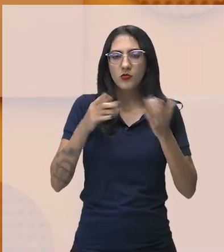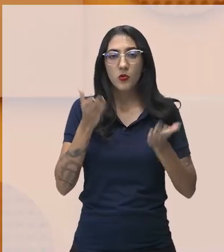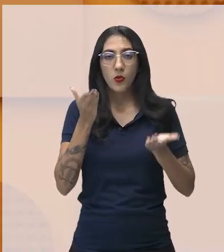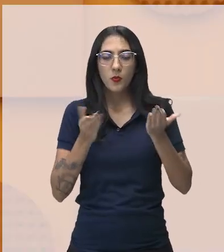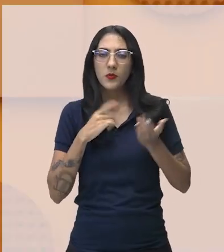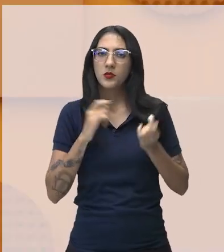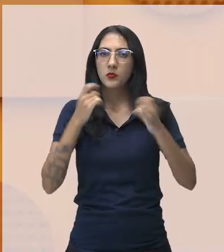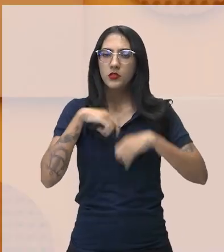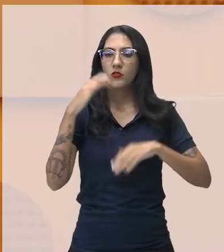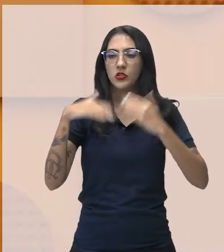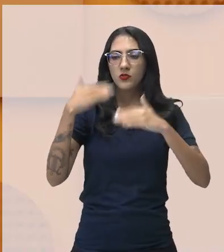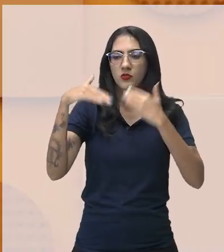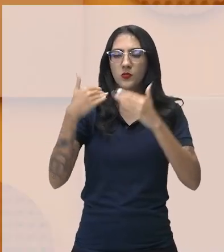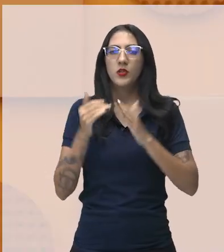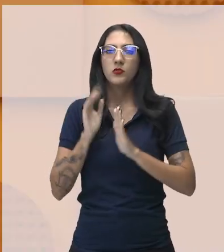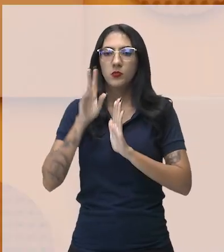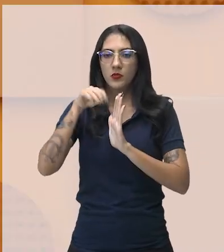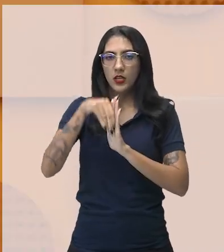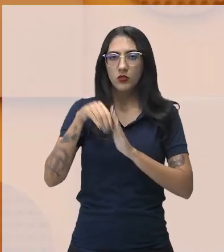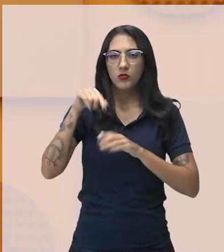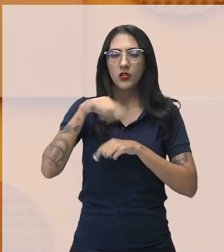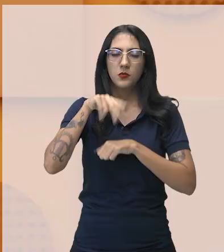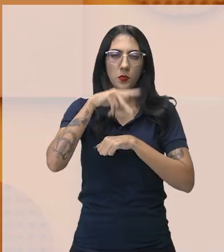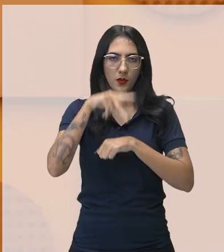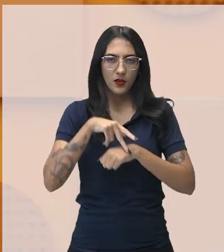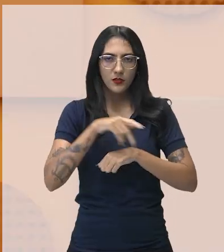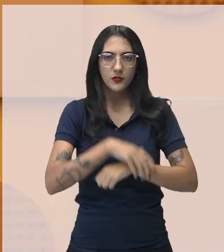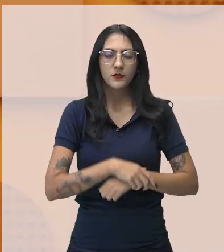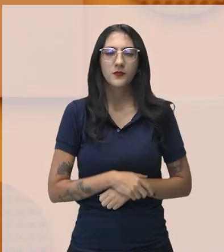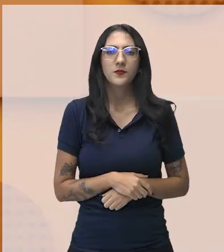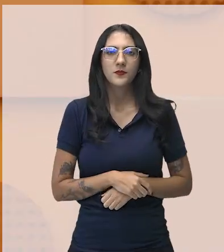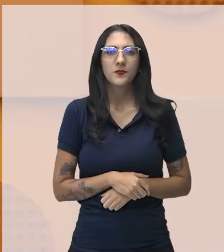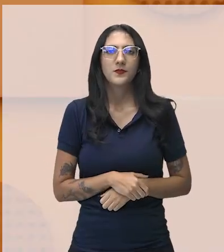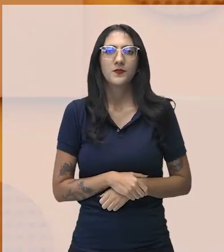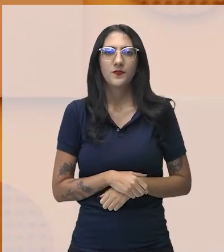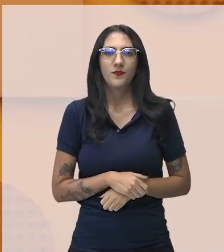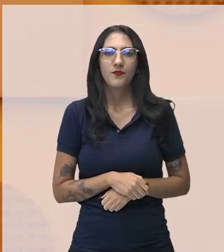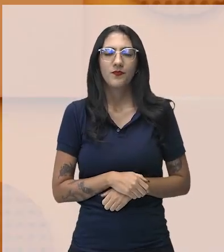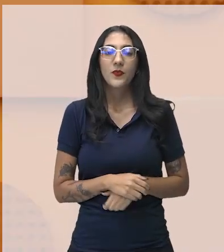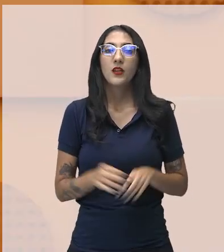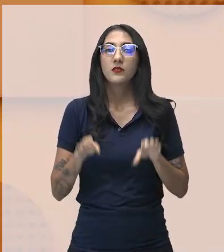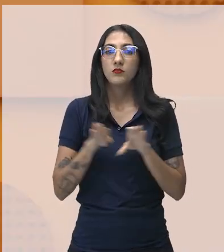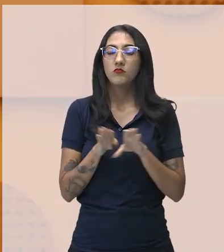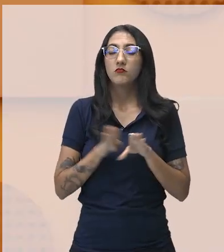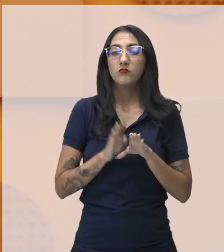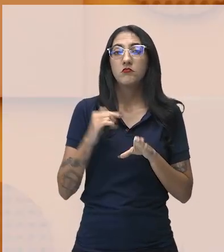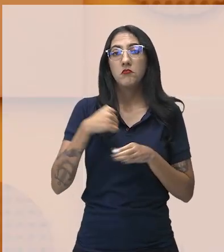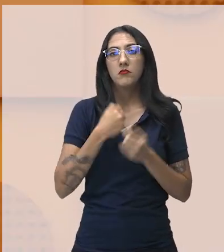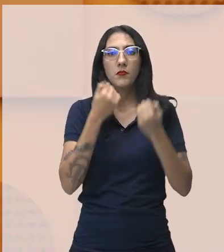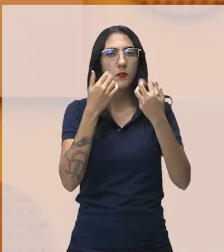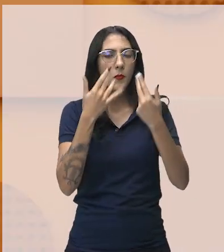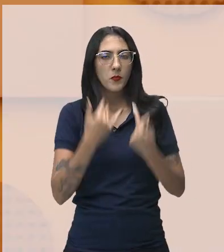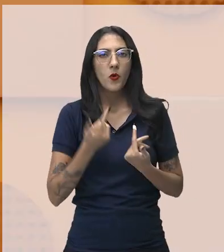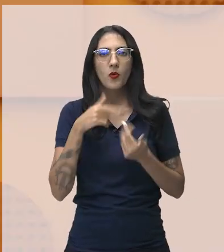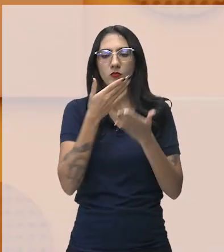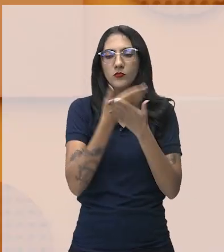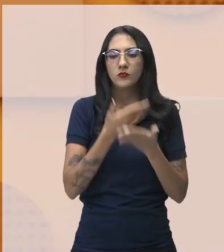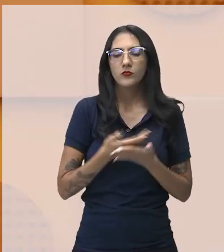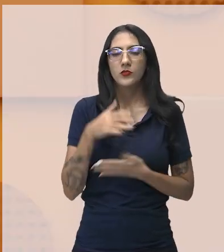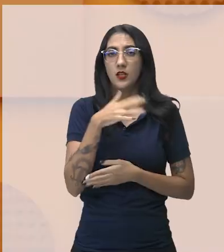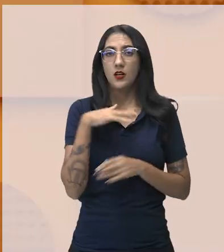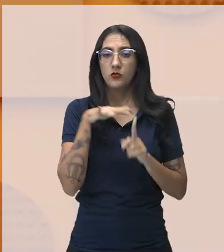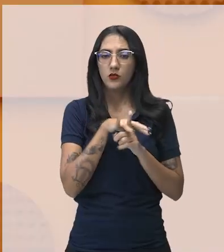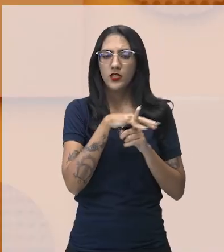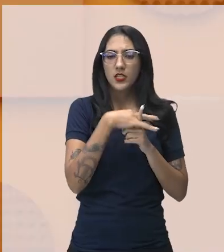manter o desenvolvimento do país, tá bom? Além de nós estudarmos, né, essas características aí do sistema socialista,